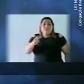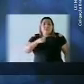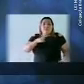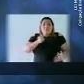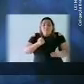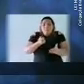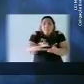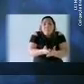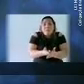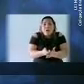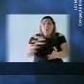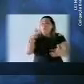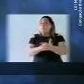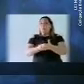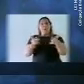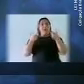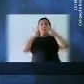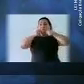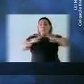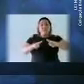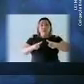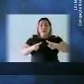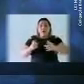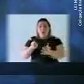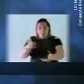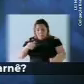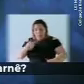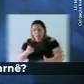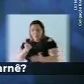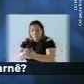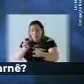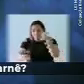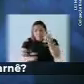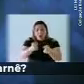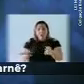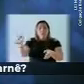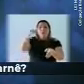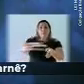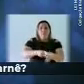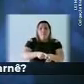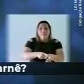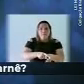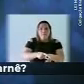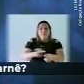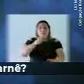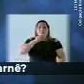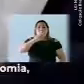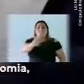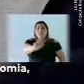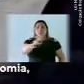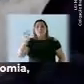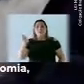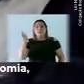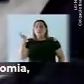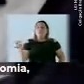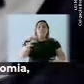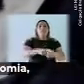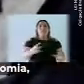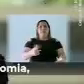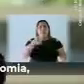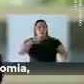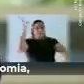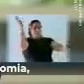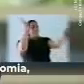consumo e não poder pagar? Comprar um carro e ter que devolver? Ter uma geladeira e não conseguir quitar o carnê? Estou